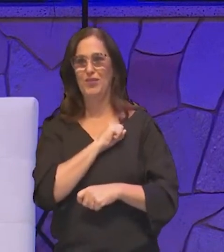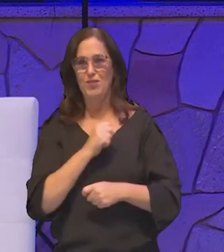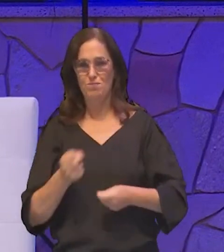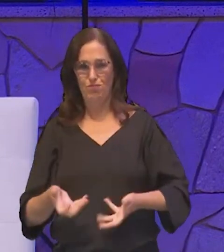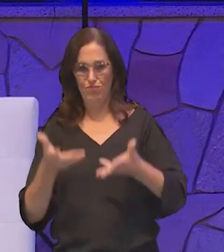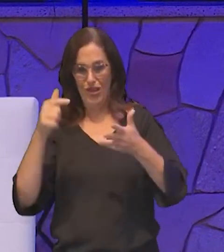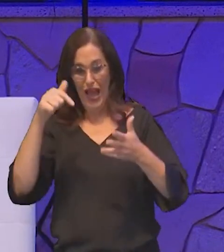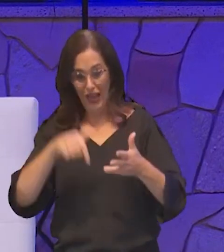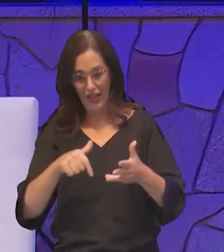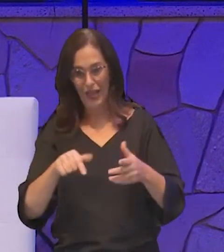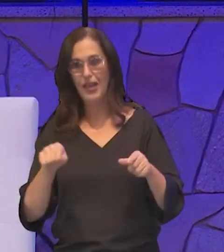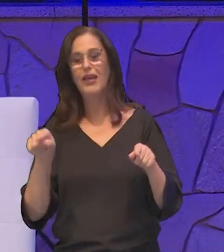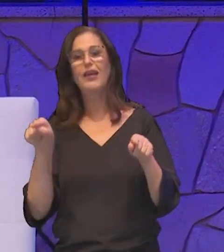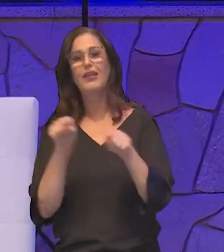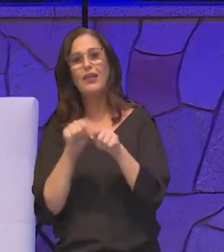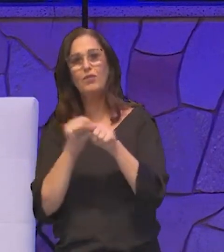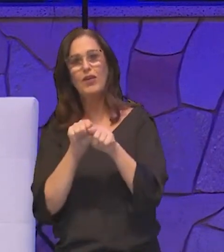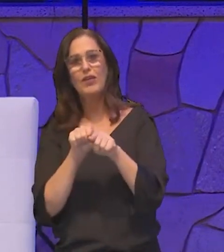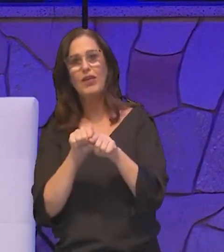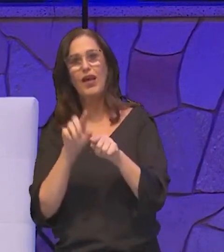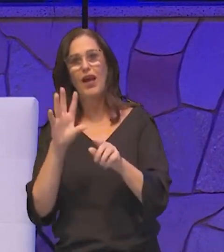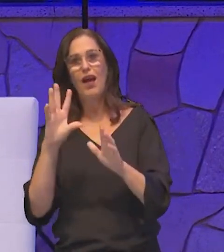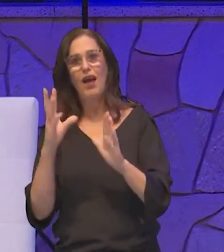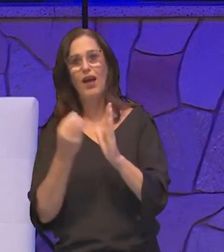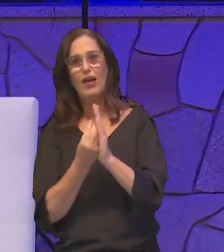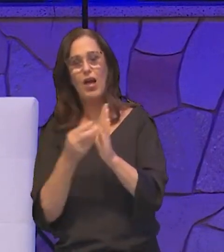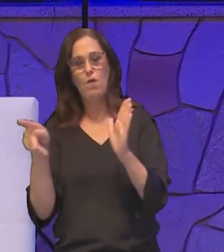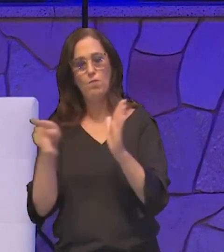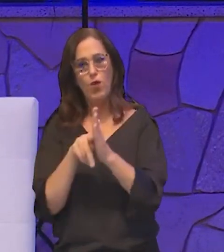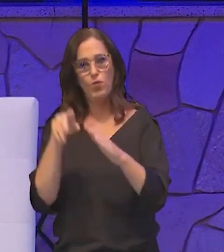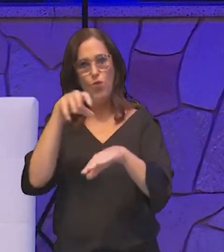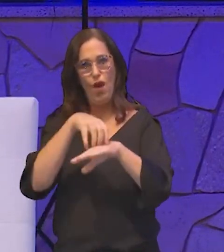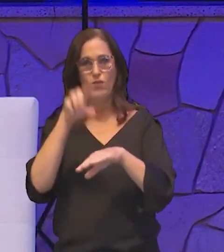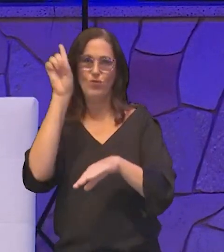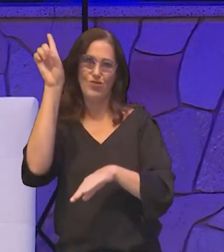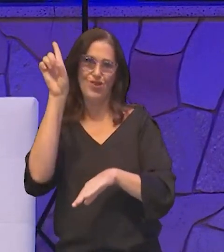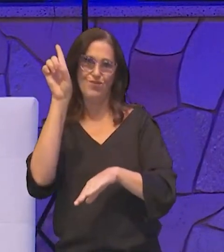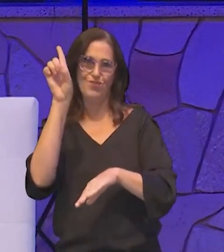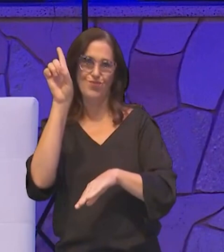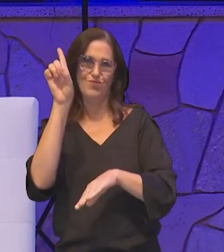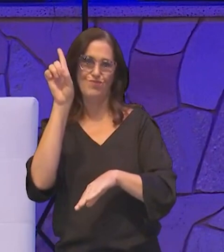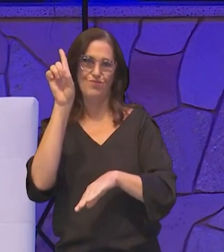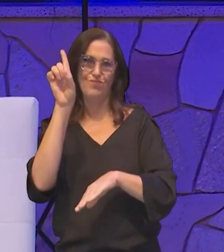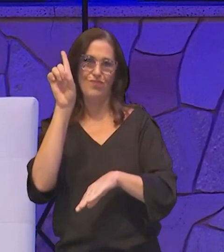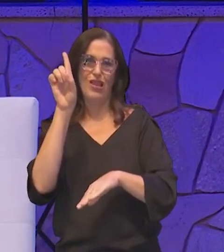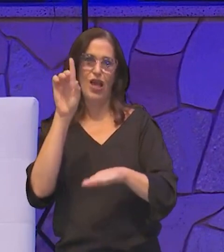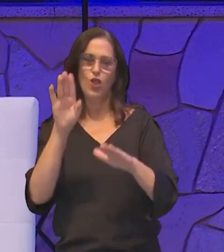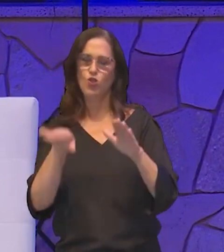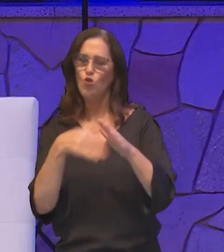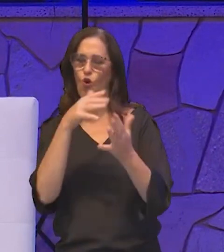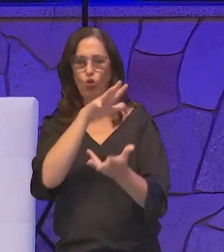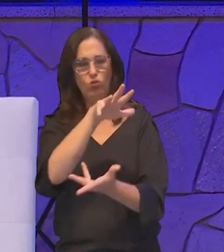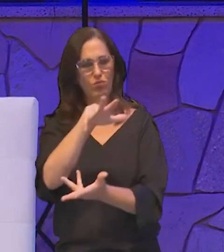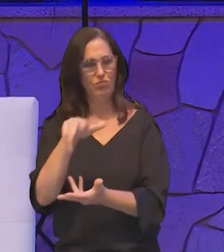aqui, mas na igreja do reino de Deus, em toda a face da